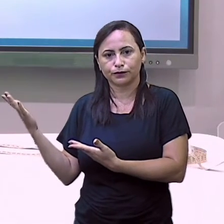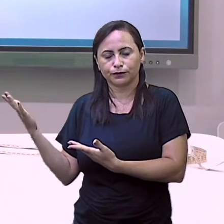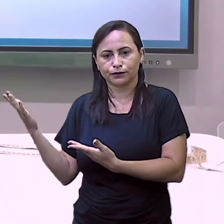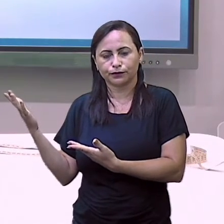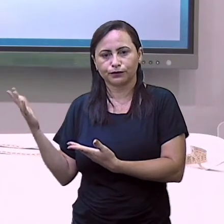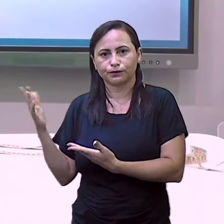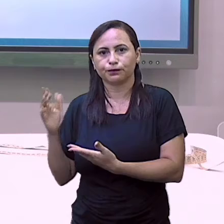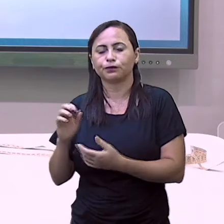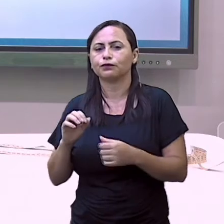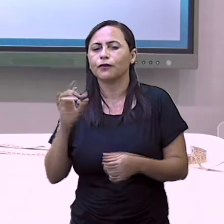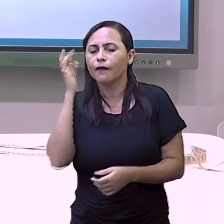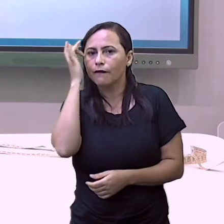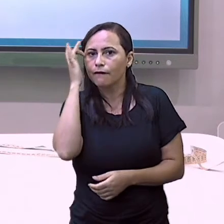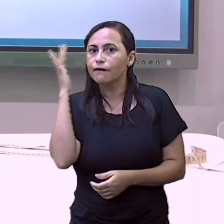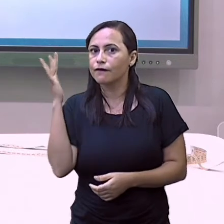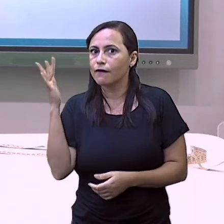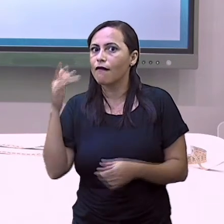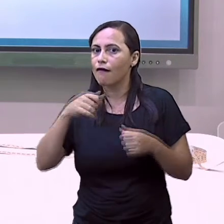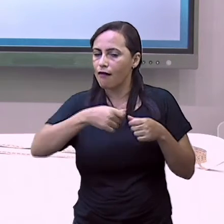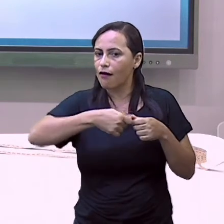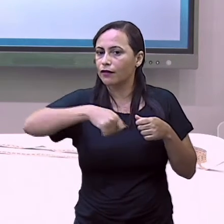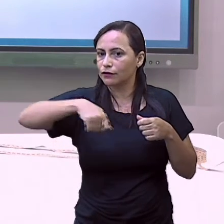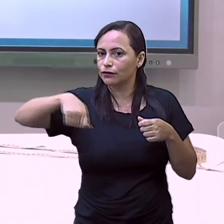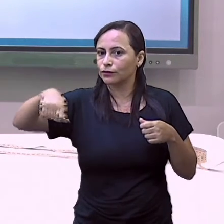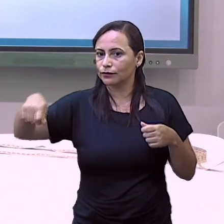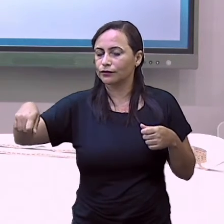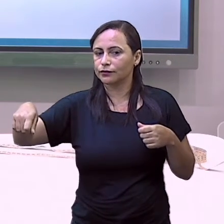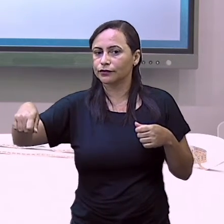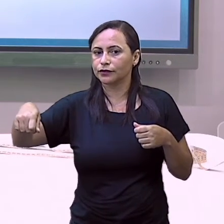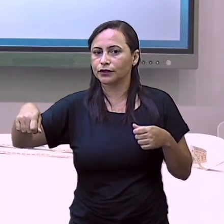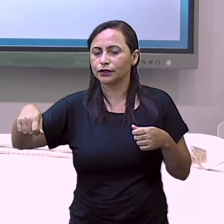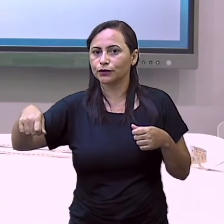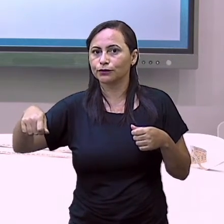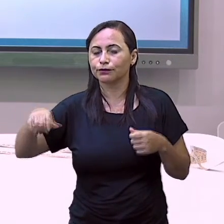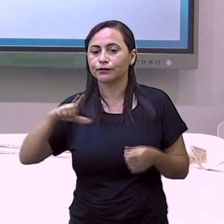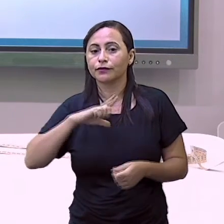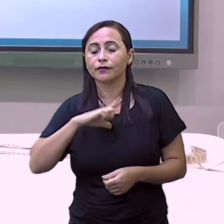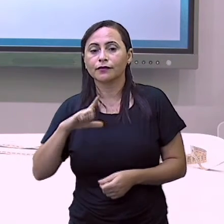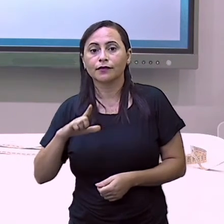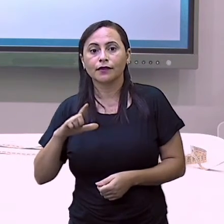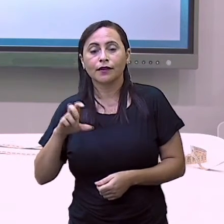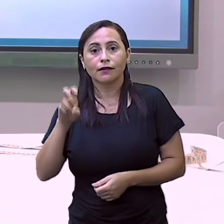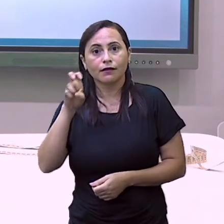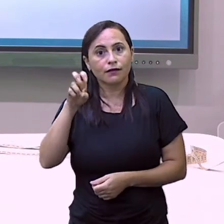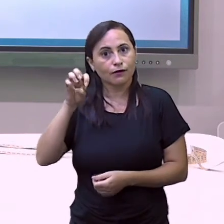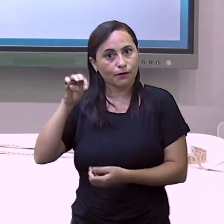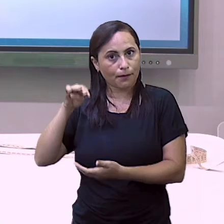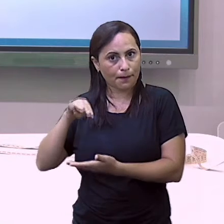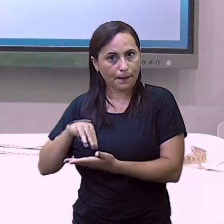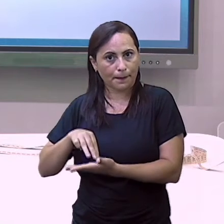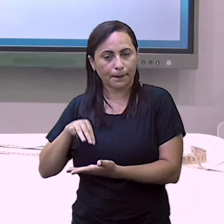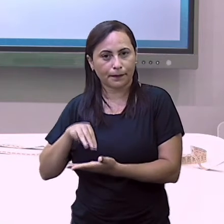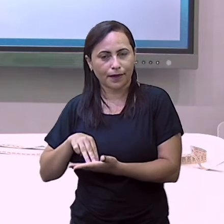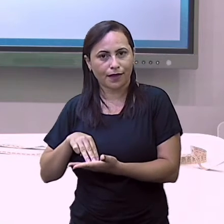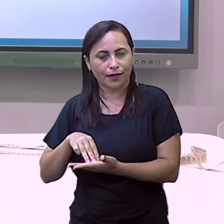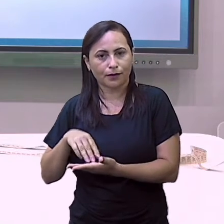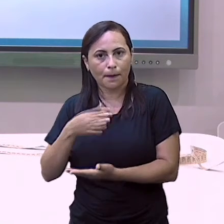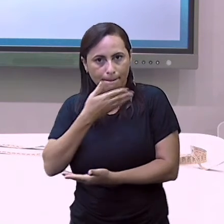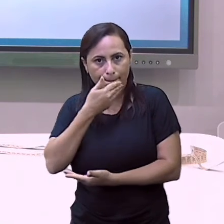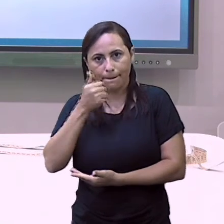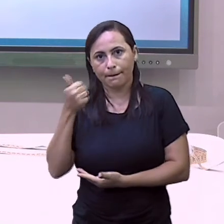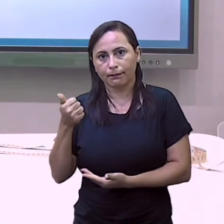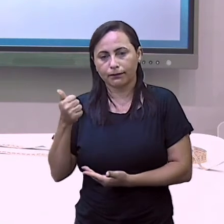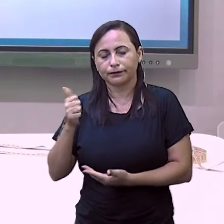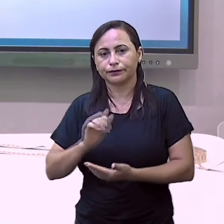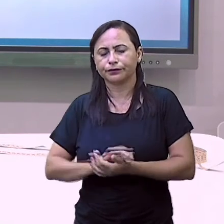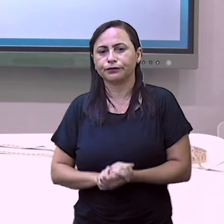de você utilizar para olhar o tamanho de uma pessoa. Esse aqui que tem 5 metros seria o mais adequado. Você